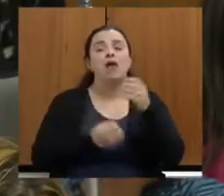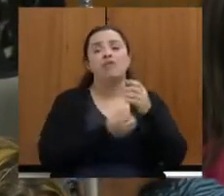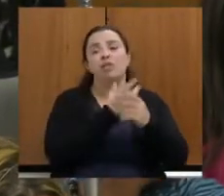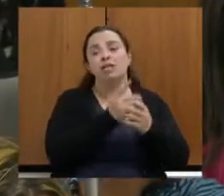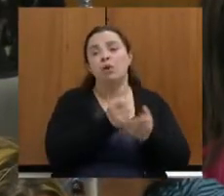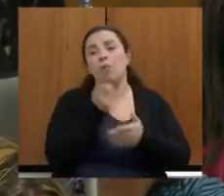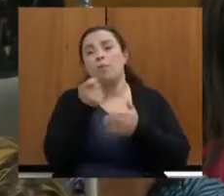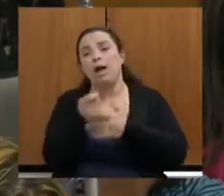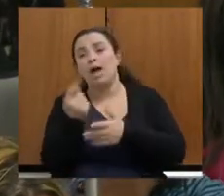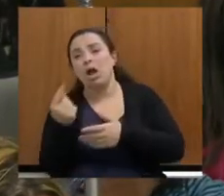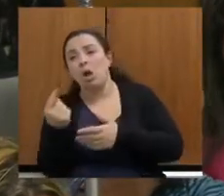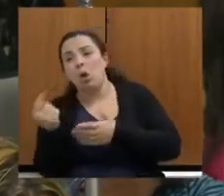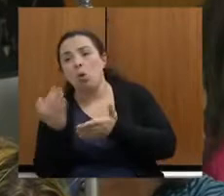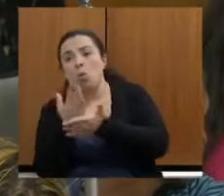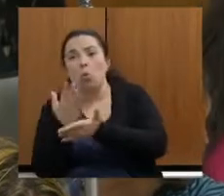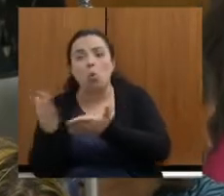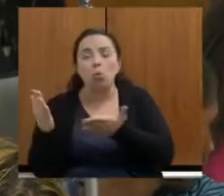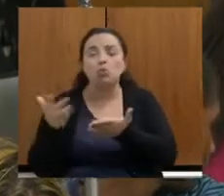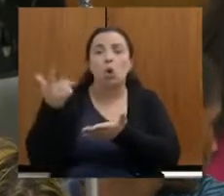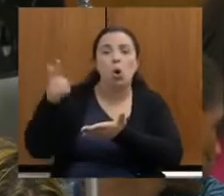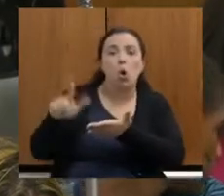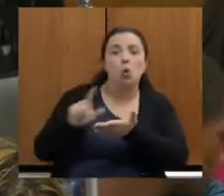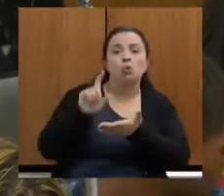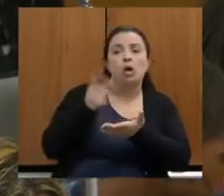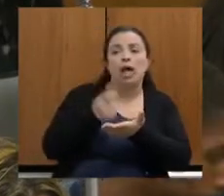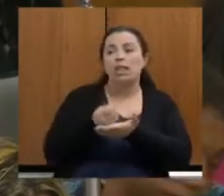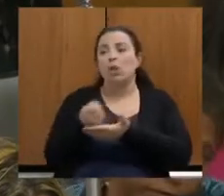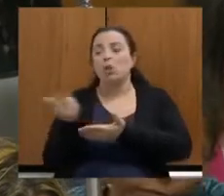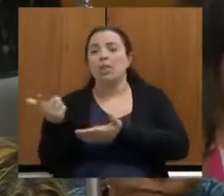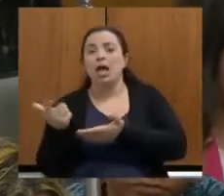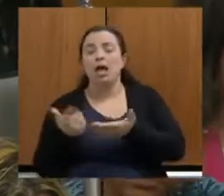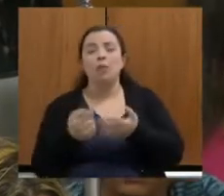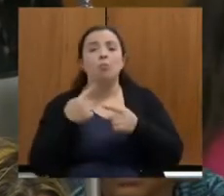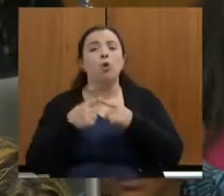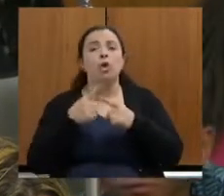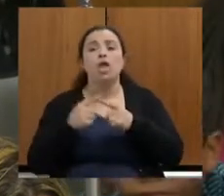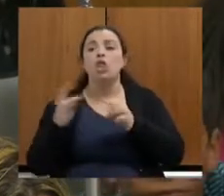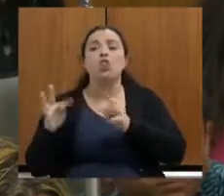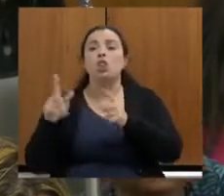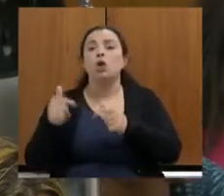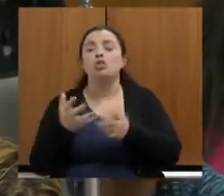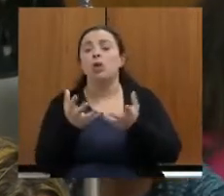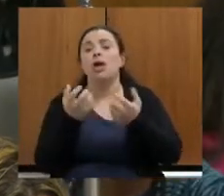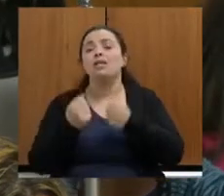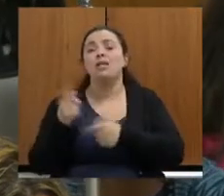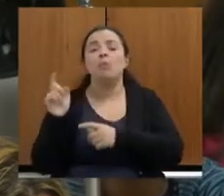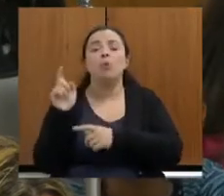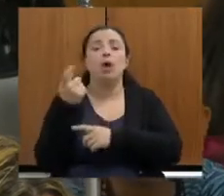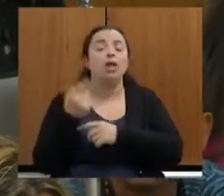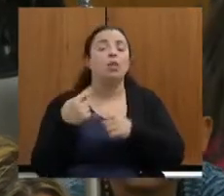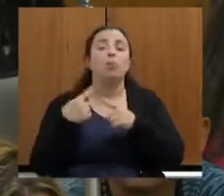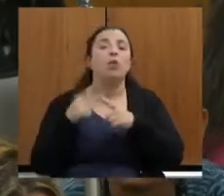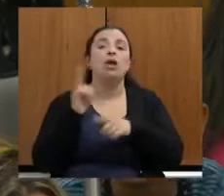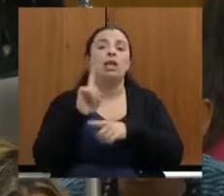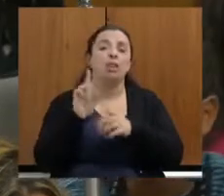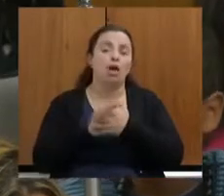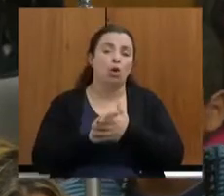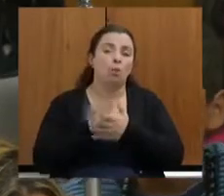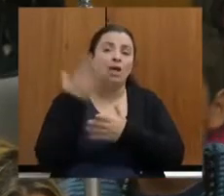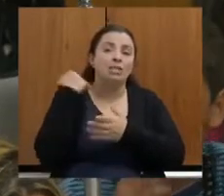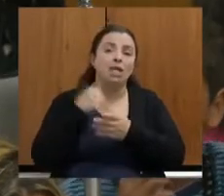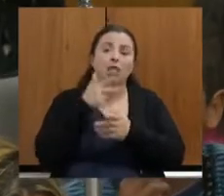uns cartão para outros ainda são todos prejudicado por quê que é um cartão para todos receber que na época teve lá